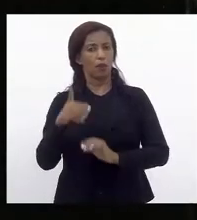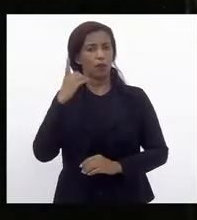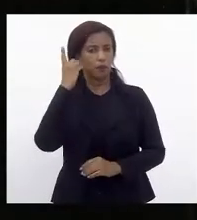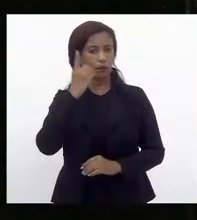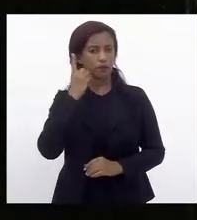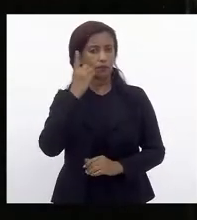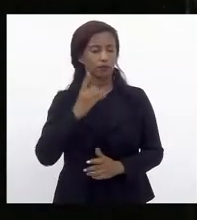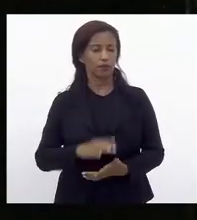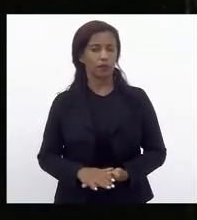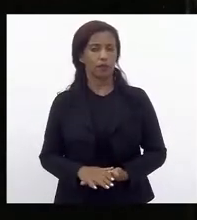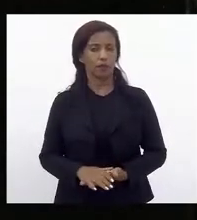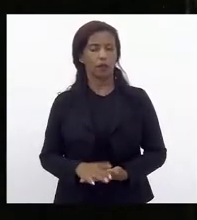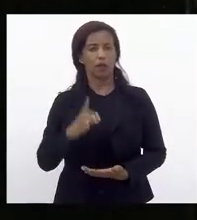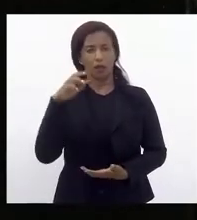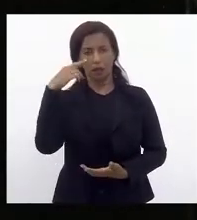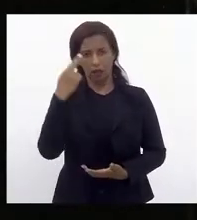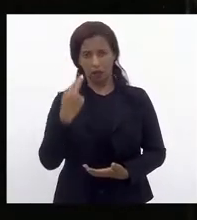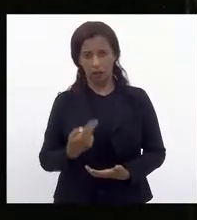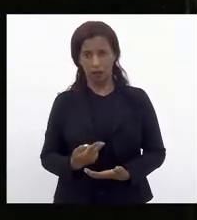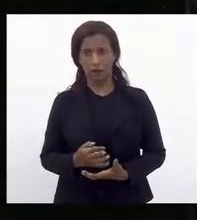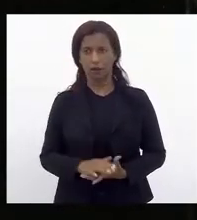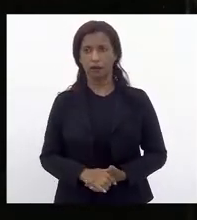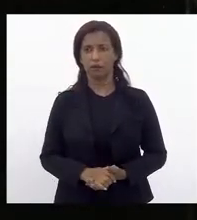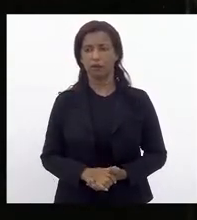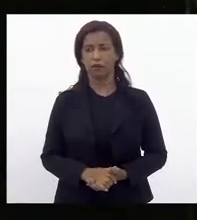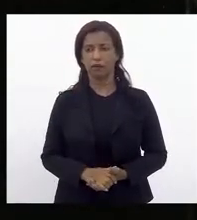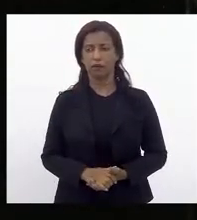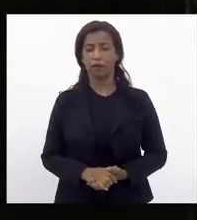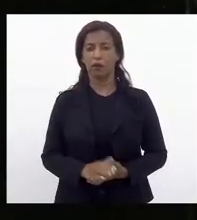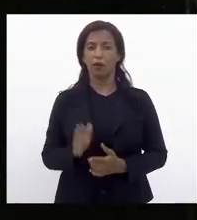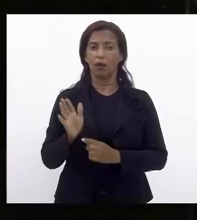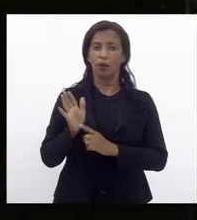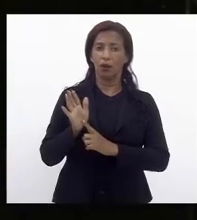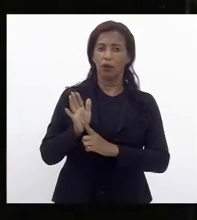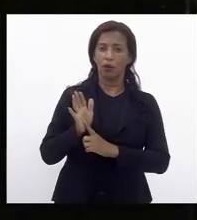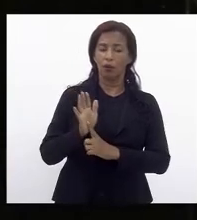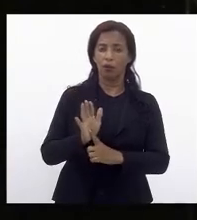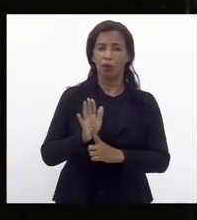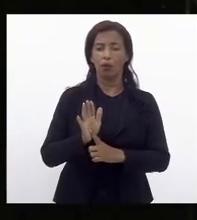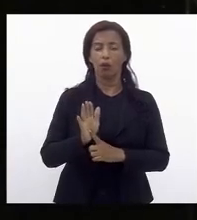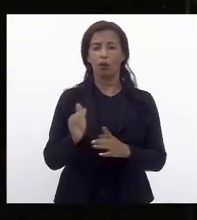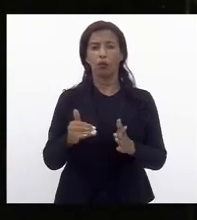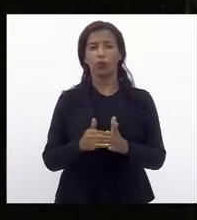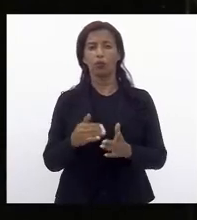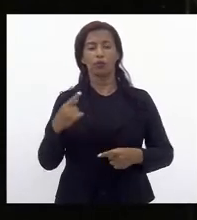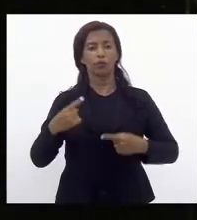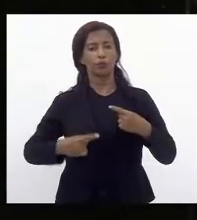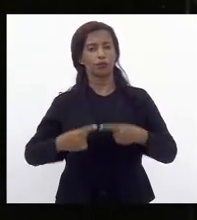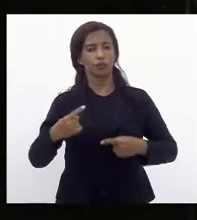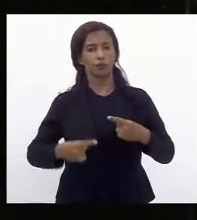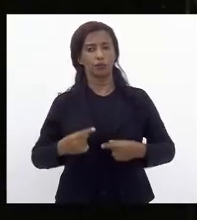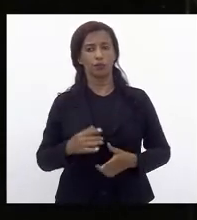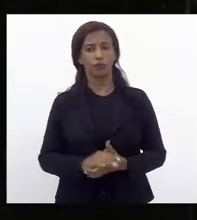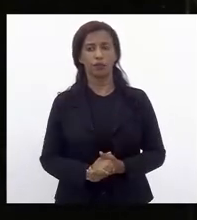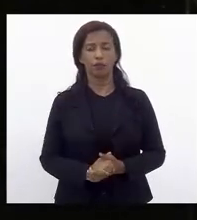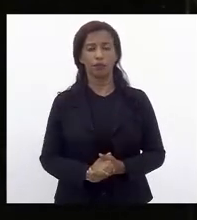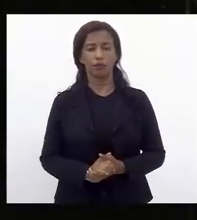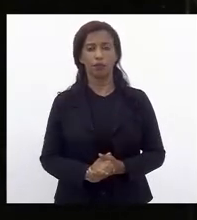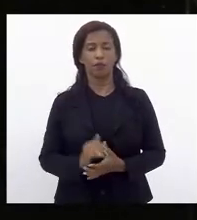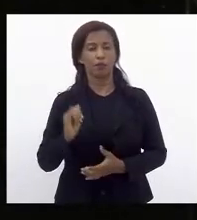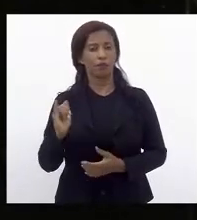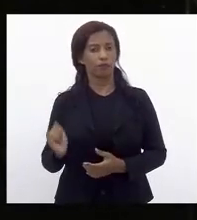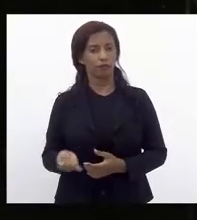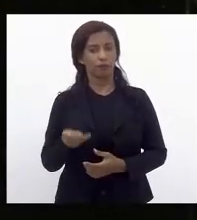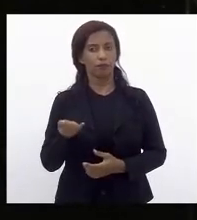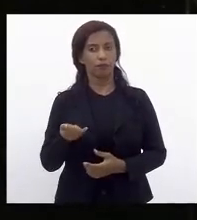deputada Renata Souza apresentou no nosso último debate, né, a